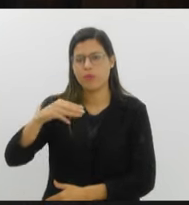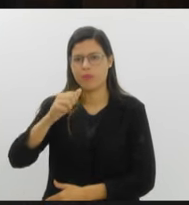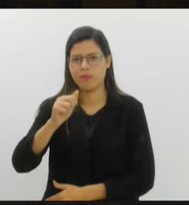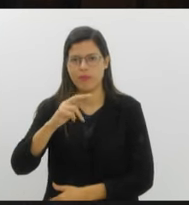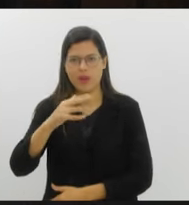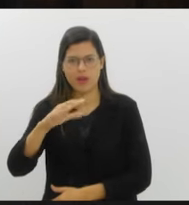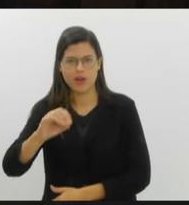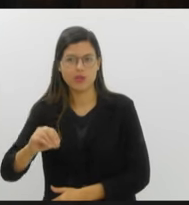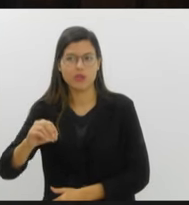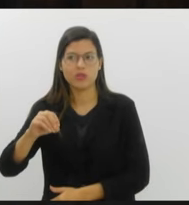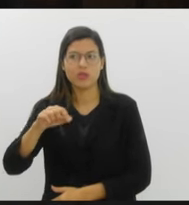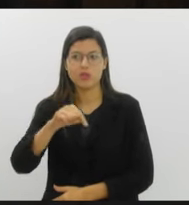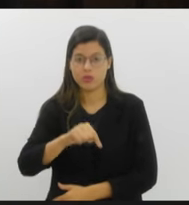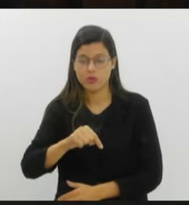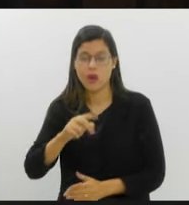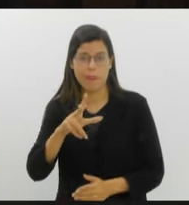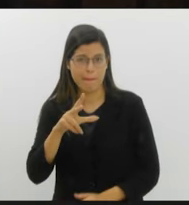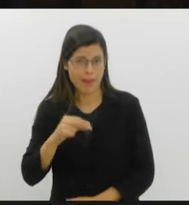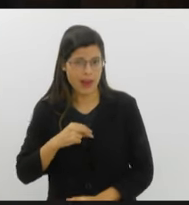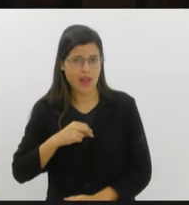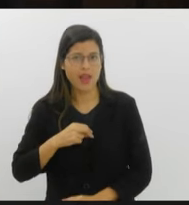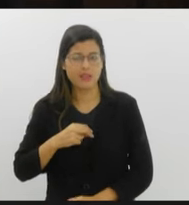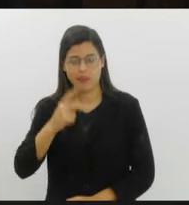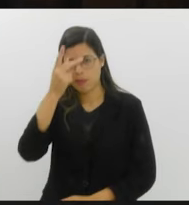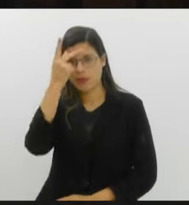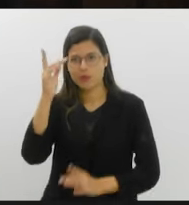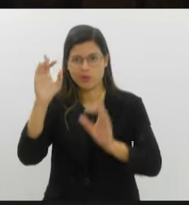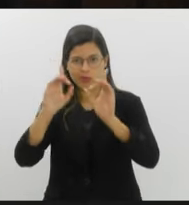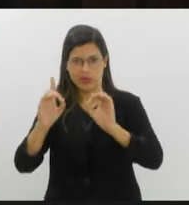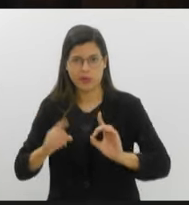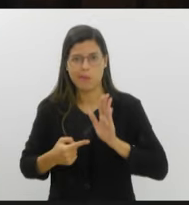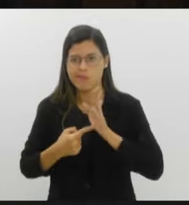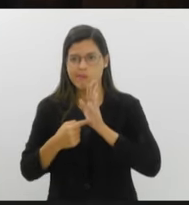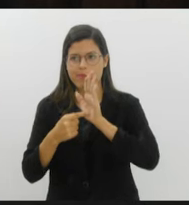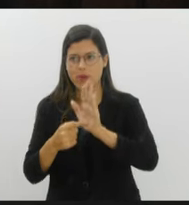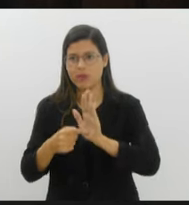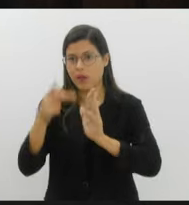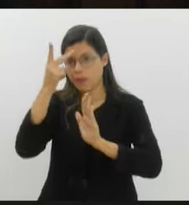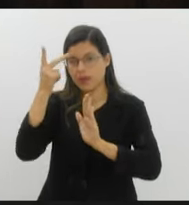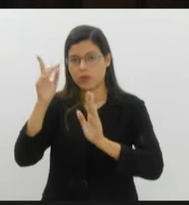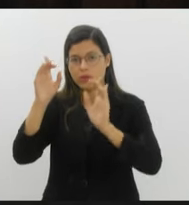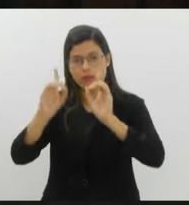uma pessoa com deficiência que mostra que a pessoa com deficiência é